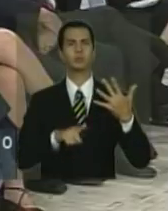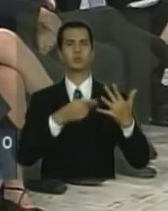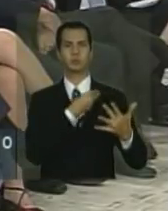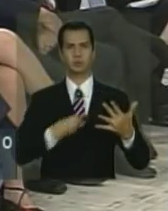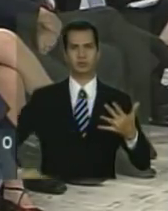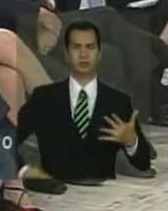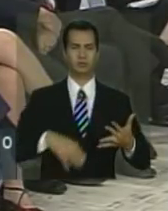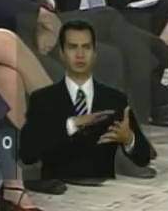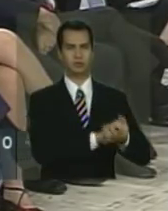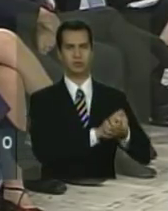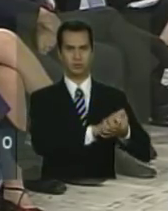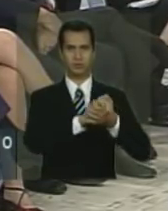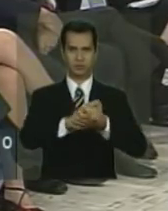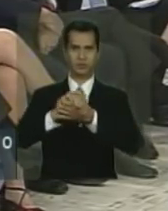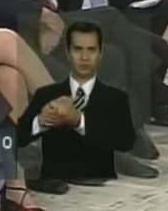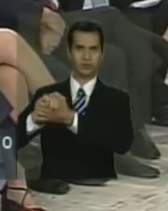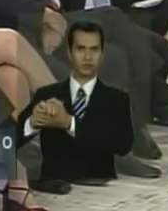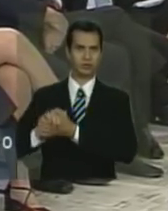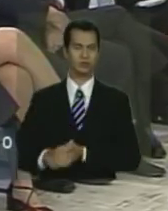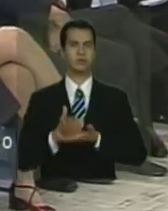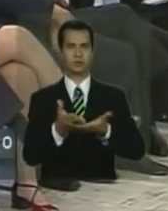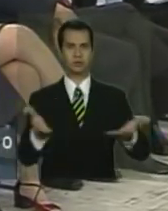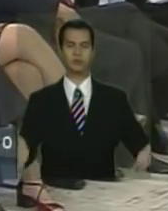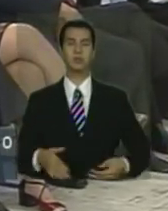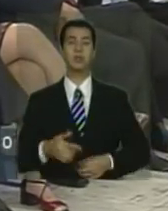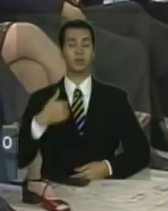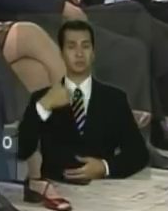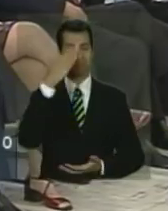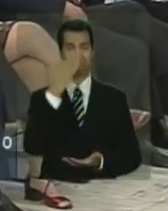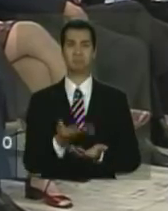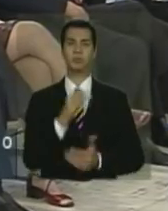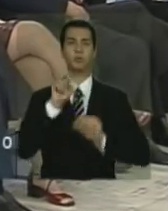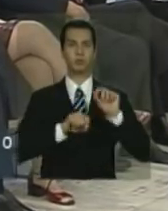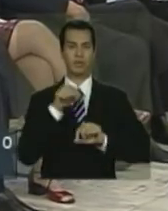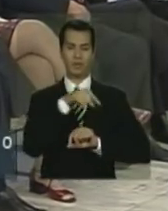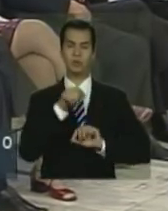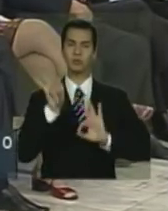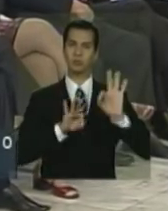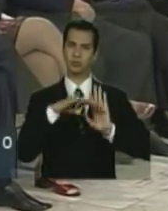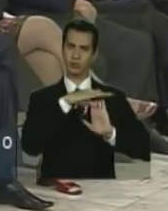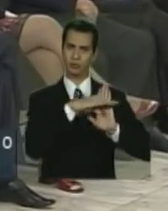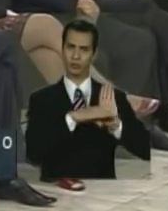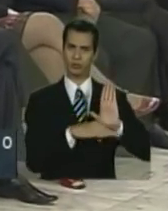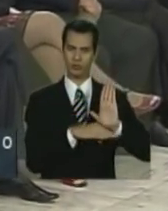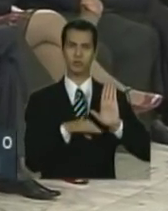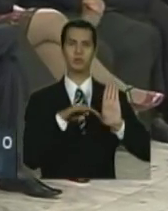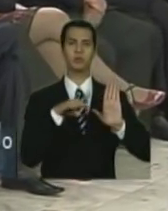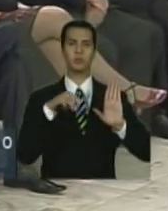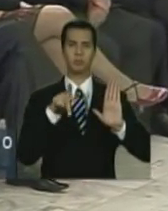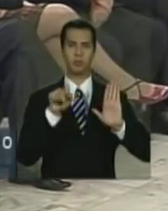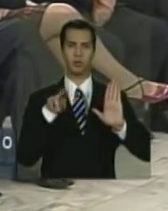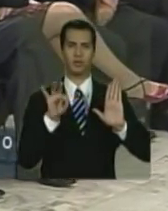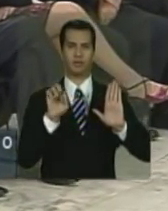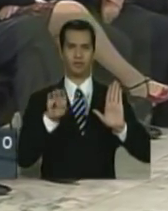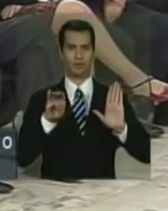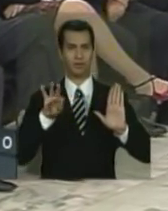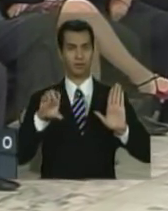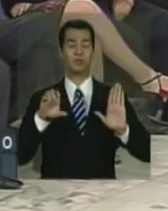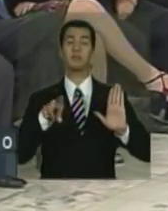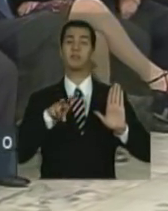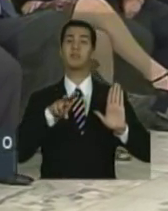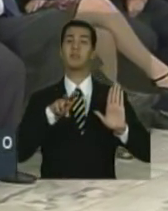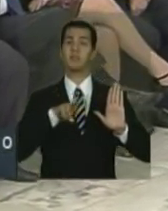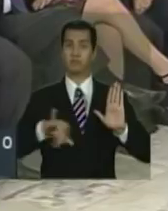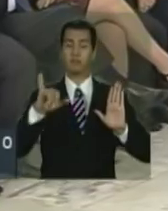ministras aqui presentes, certa de que esse programa também terá